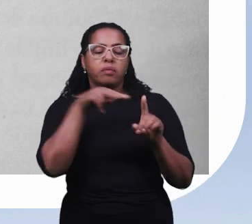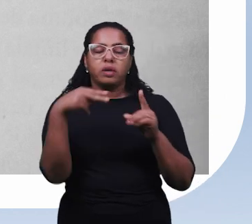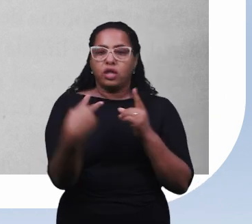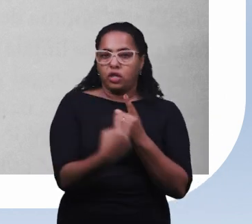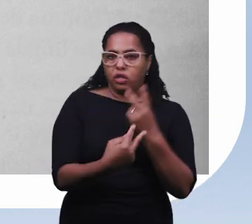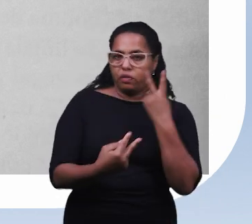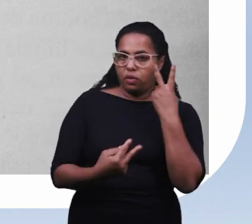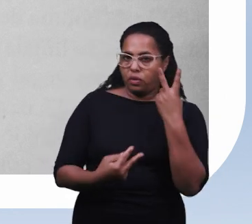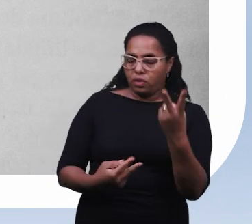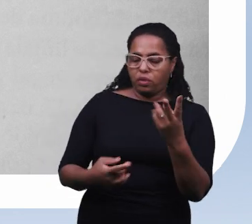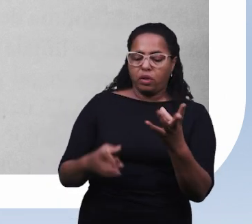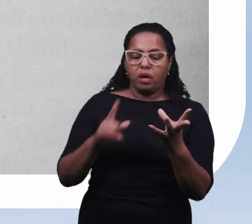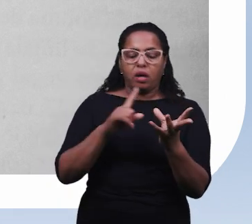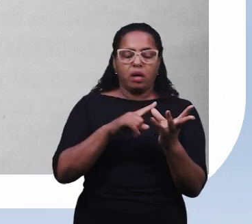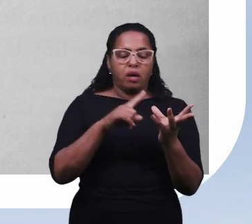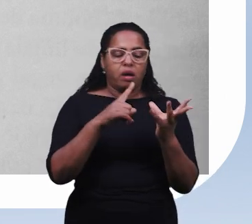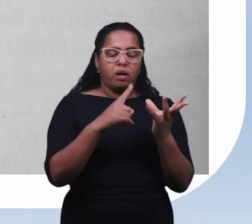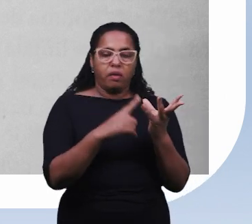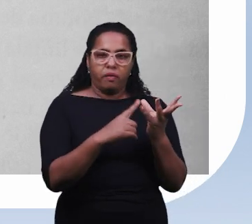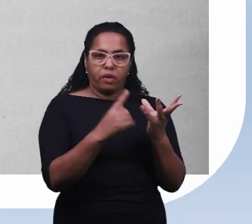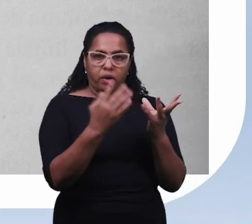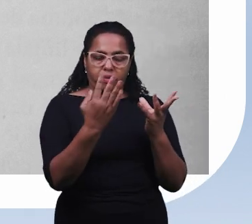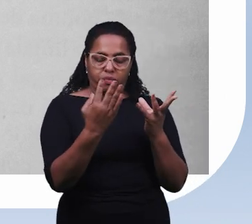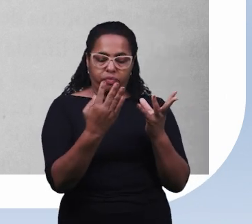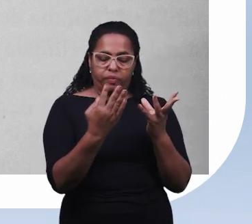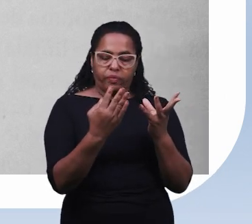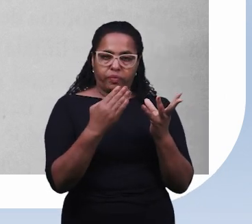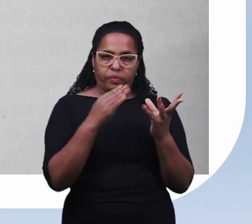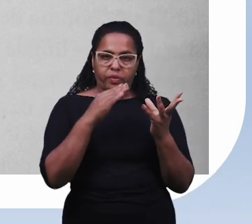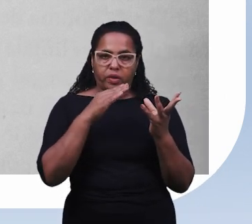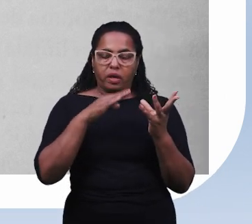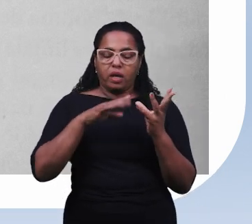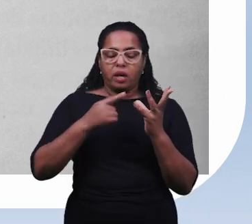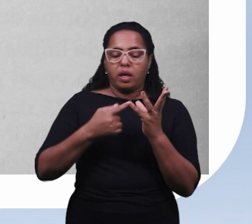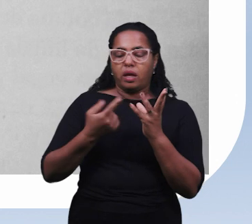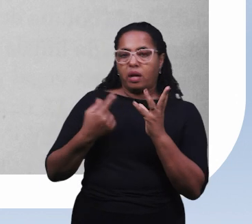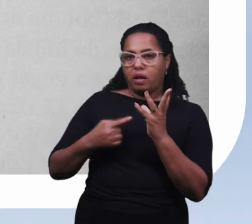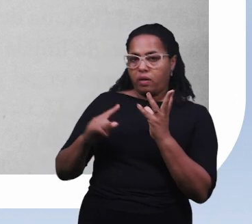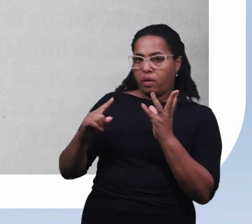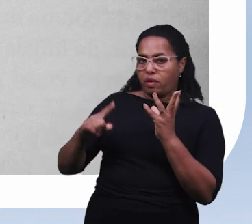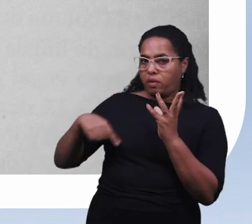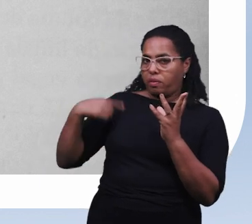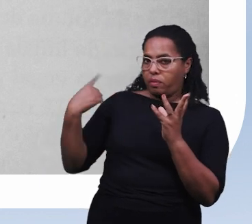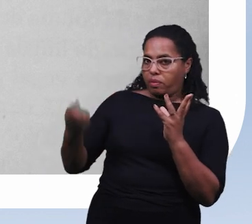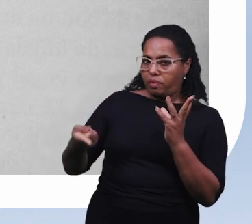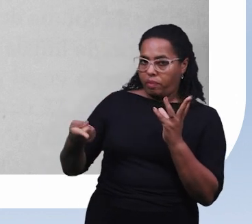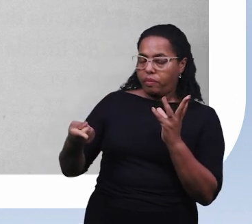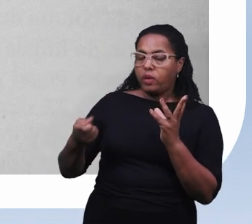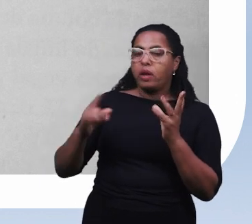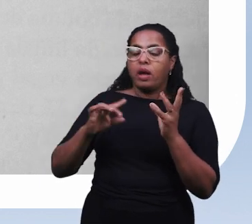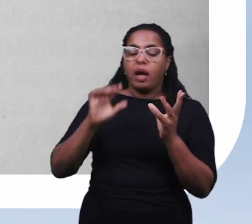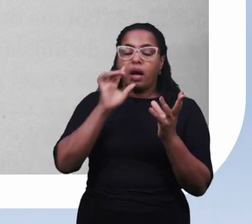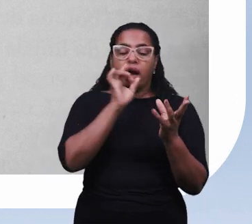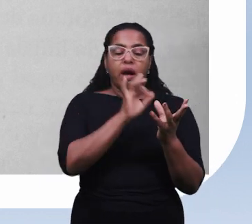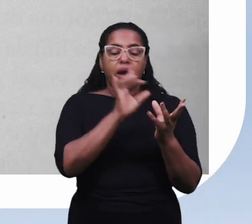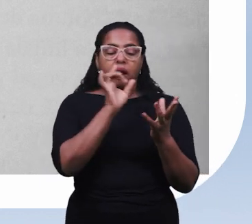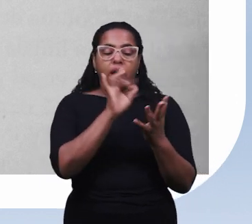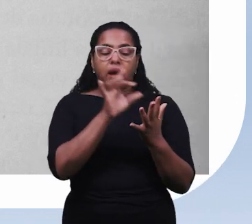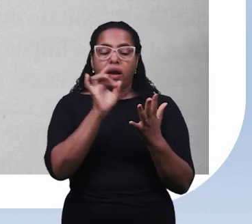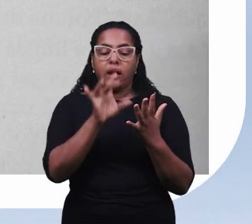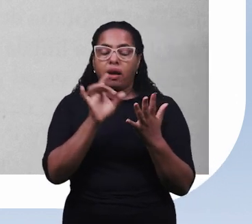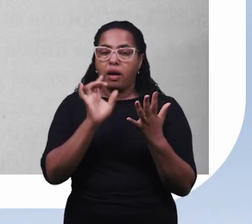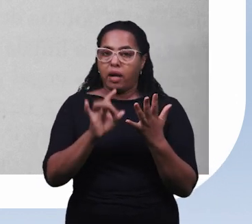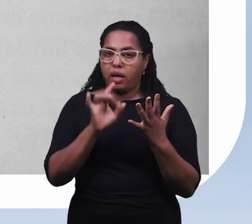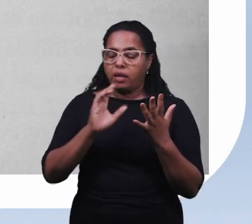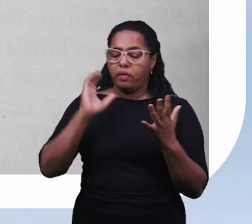olhares: vogais frontais e vogais posteriores. Cada vogal vai ter